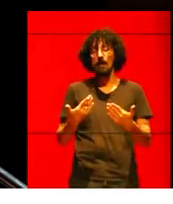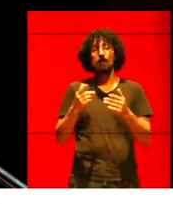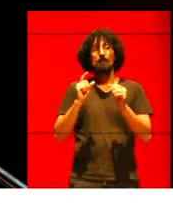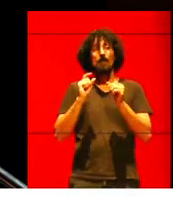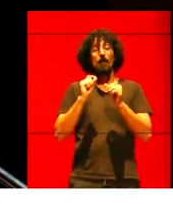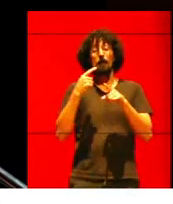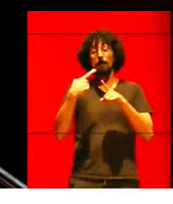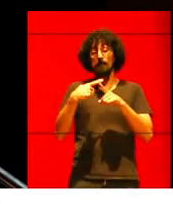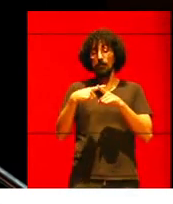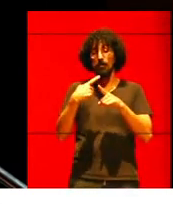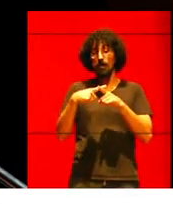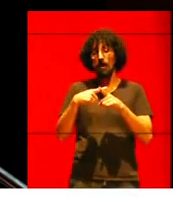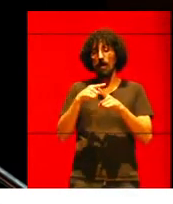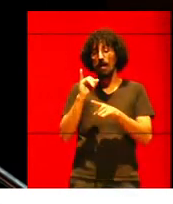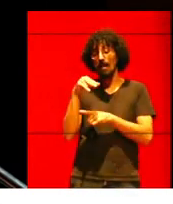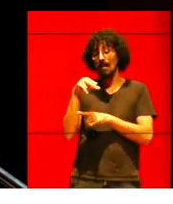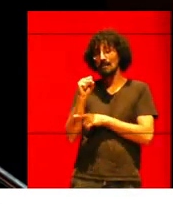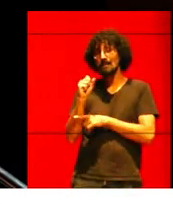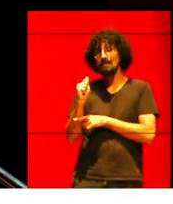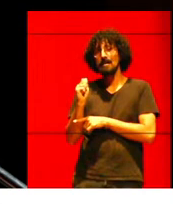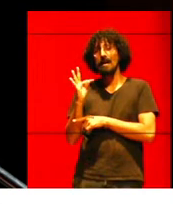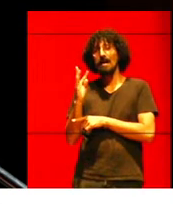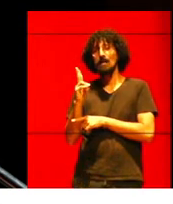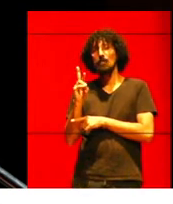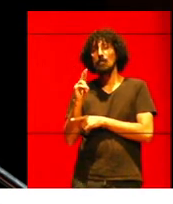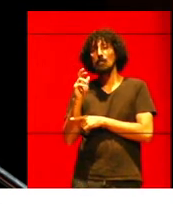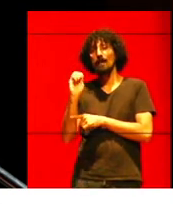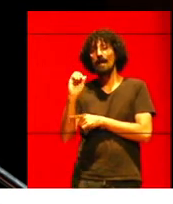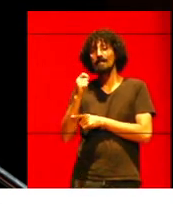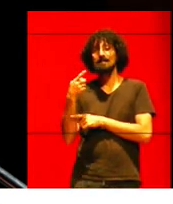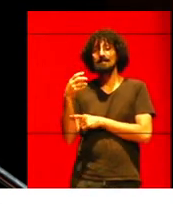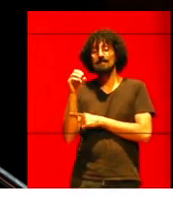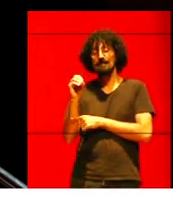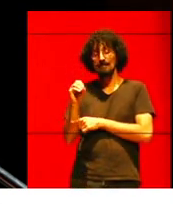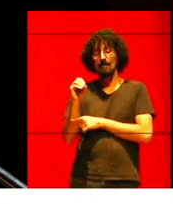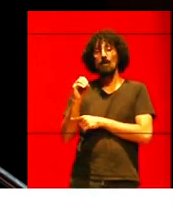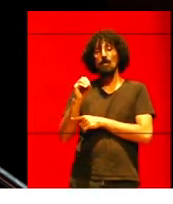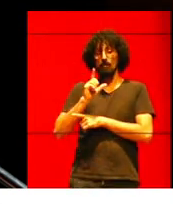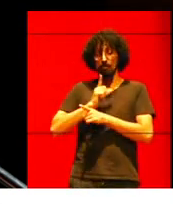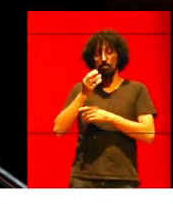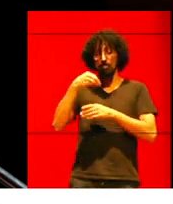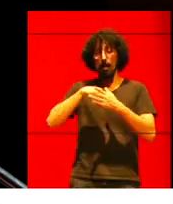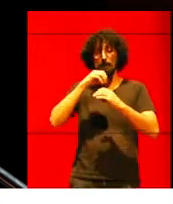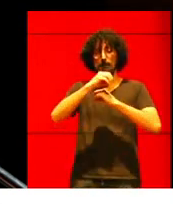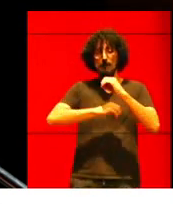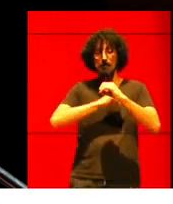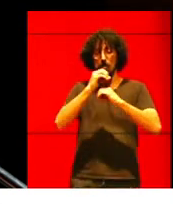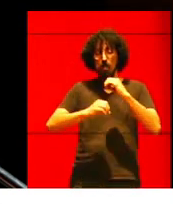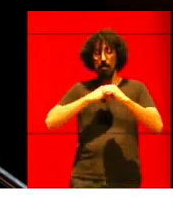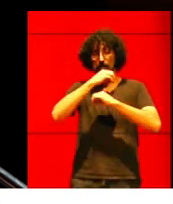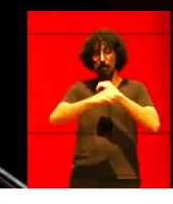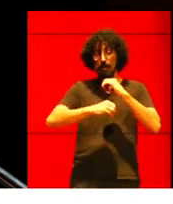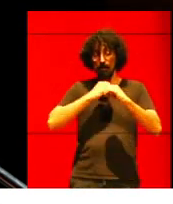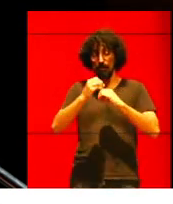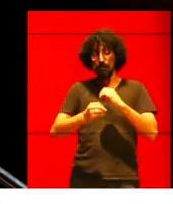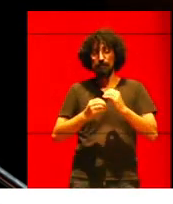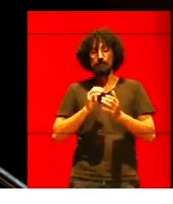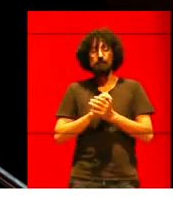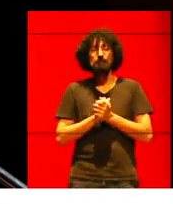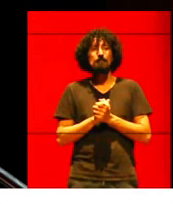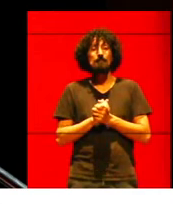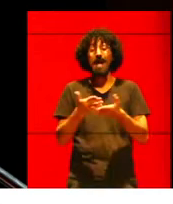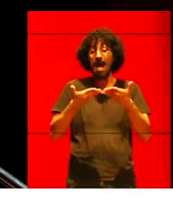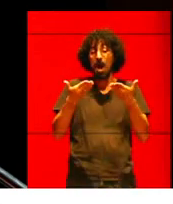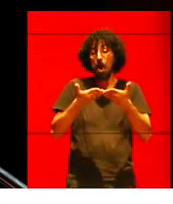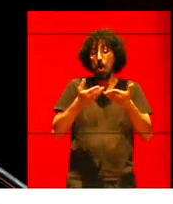das insaturações, e essas insaturações compõem essas moléculas, que estão presentes dentro dessas moléculas. Agora,